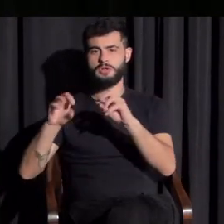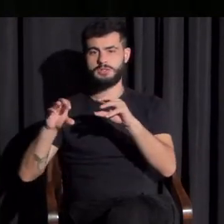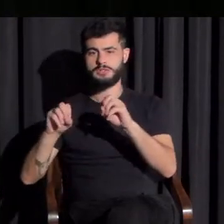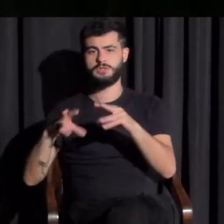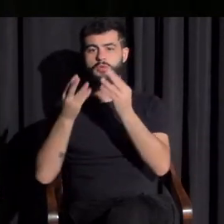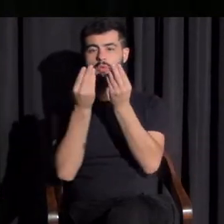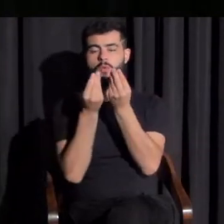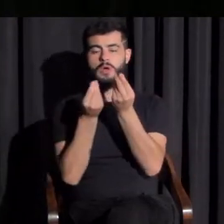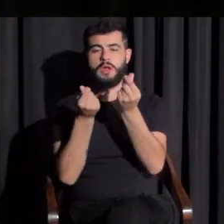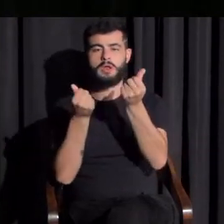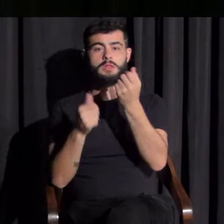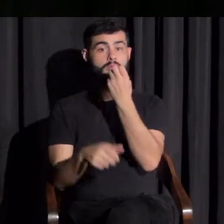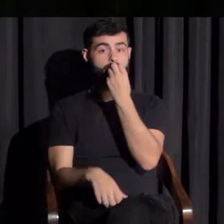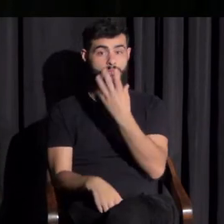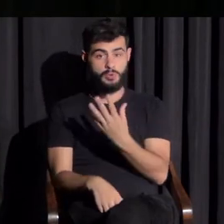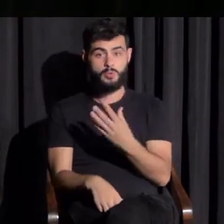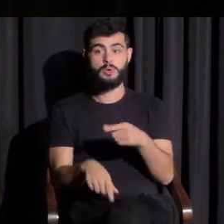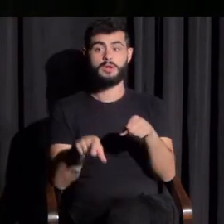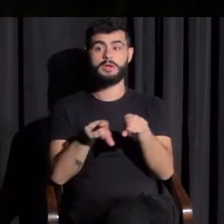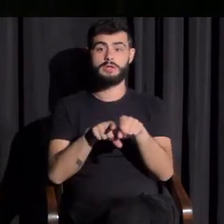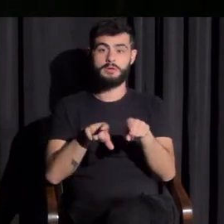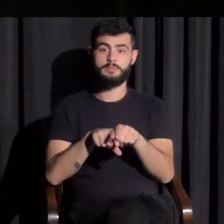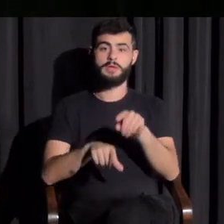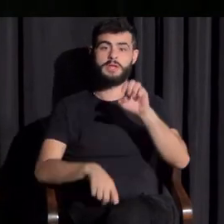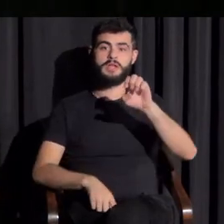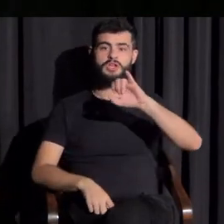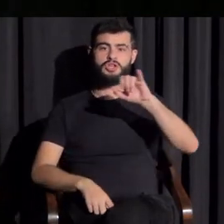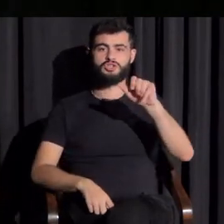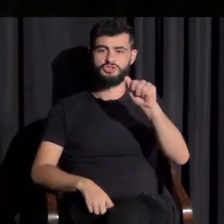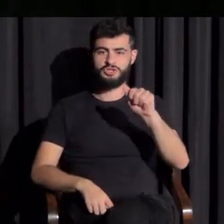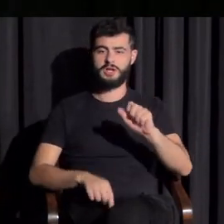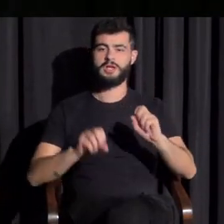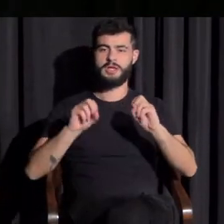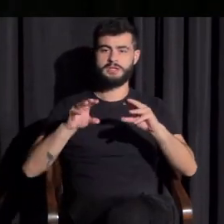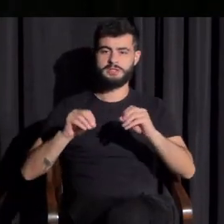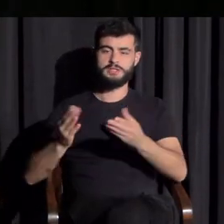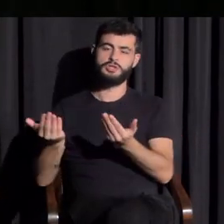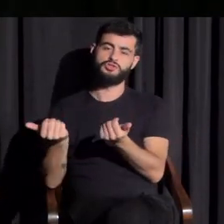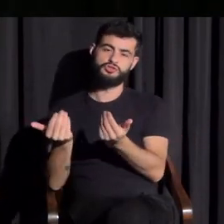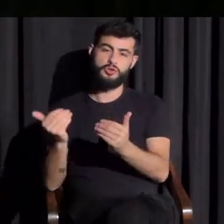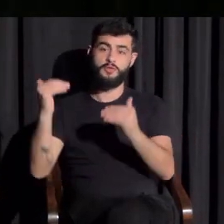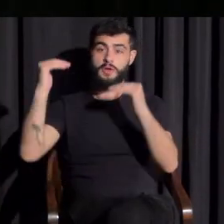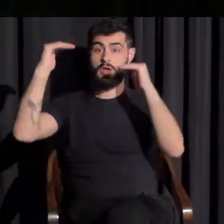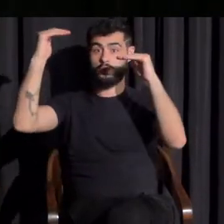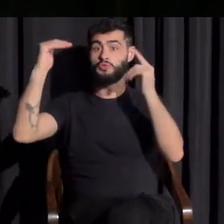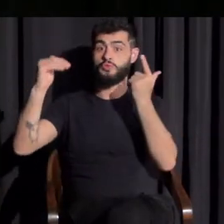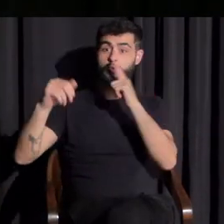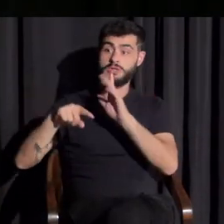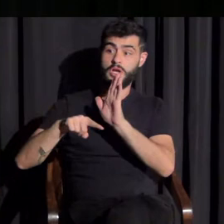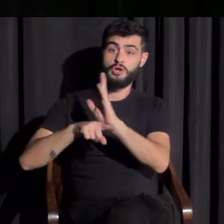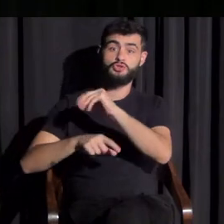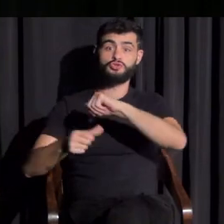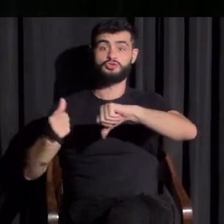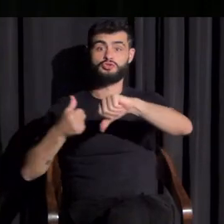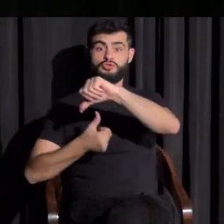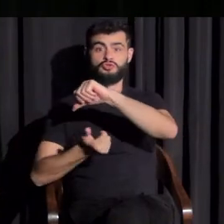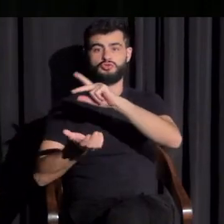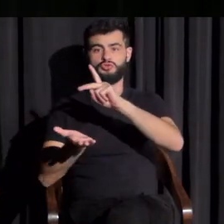como quatro pontos fundamentais para transformar a educação.